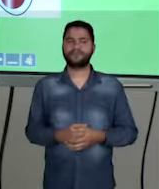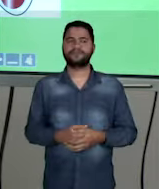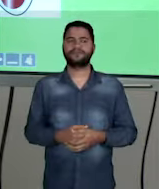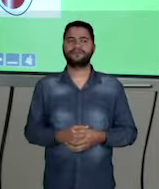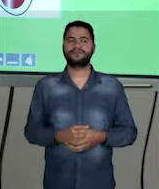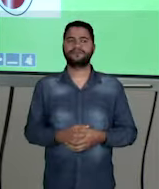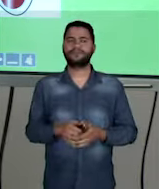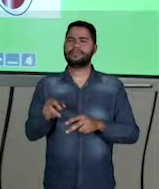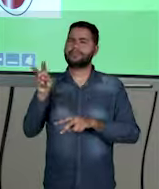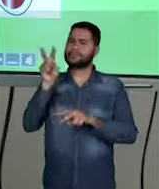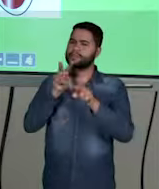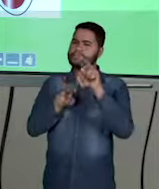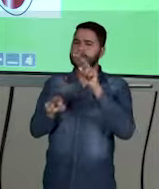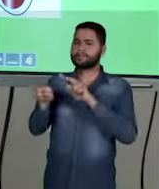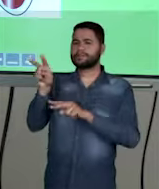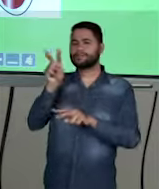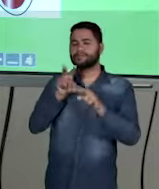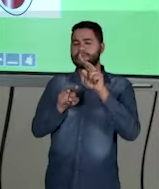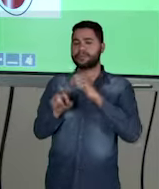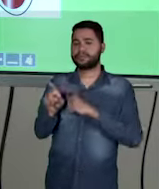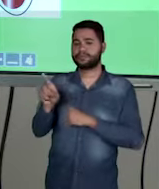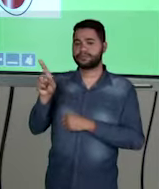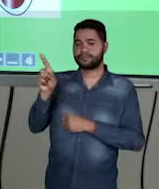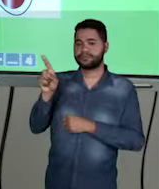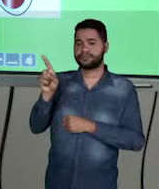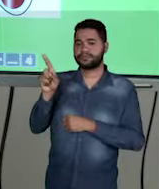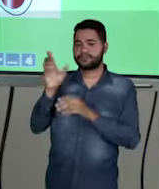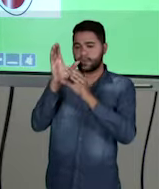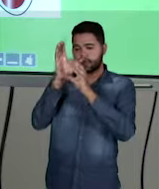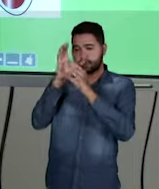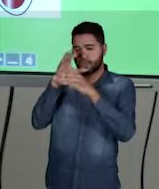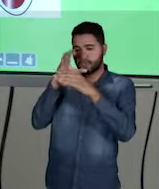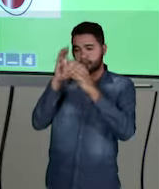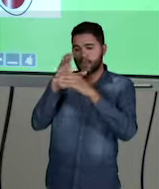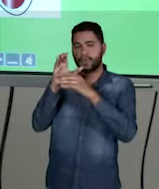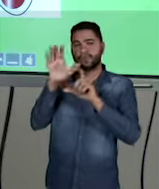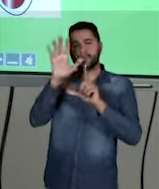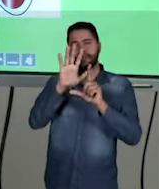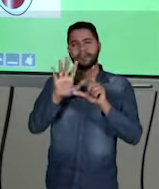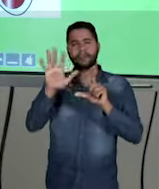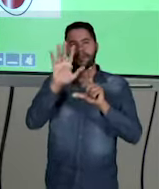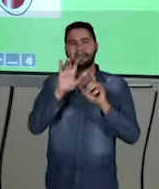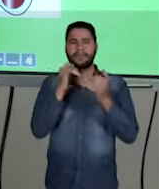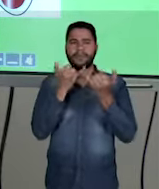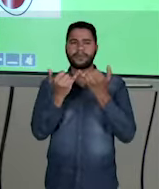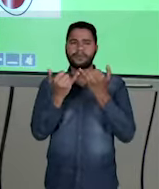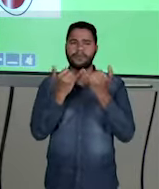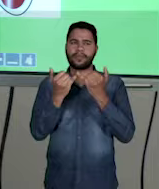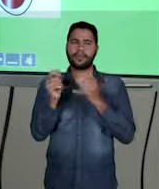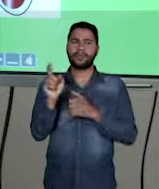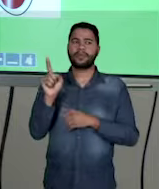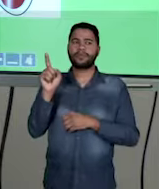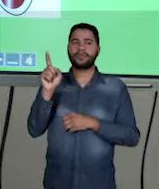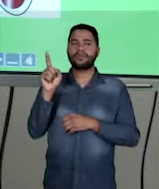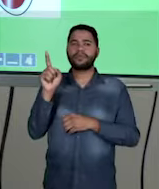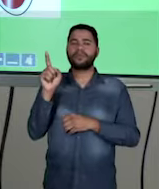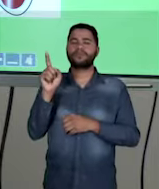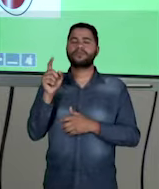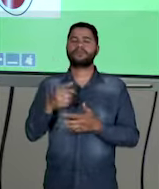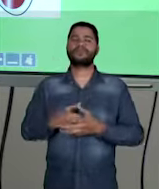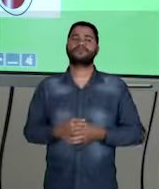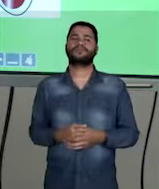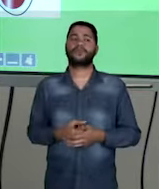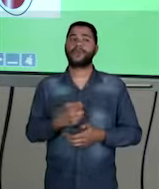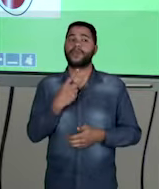eu analiso, né, num microscópio, eu vou ver uma imagem parecida com essa daqui, onde eu tenho